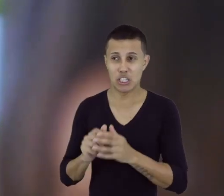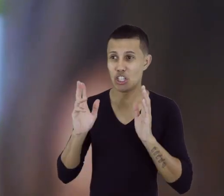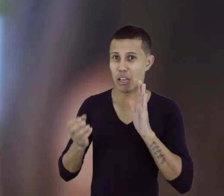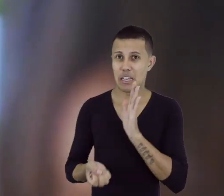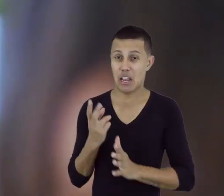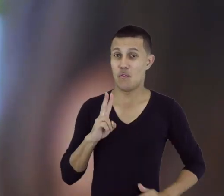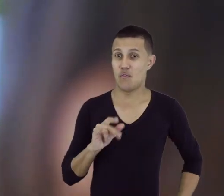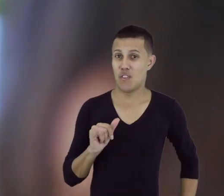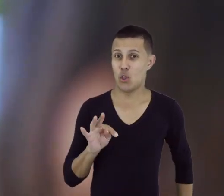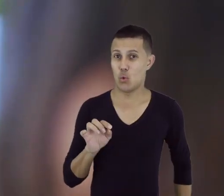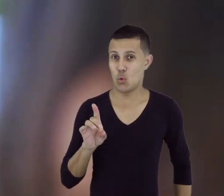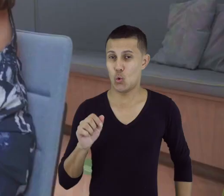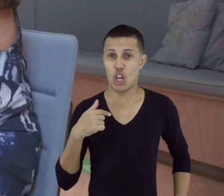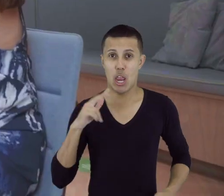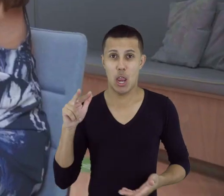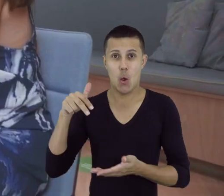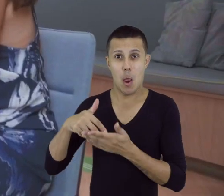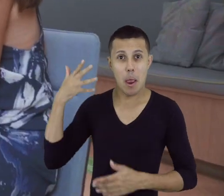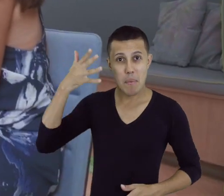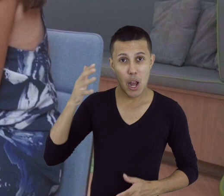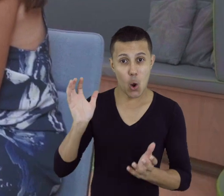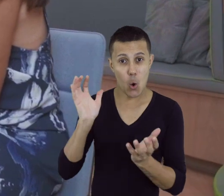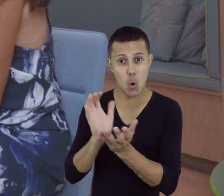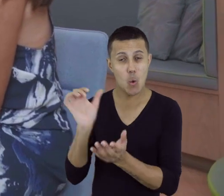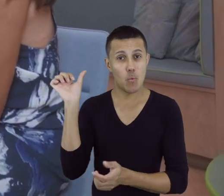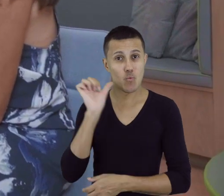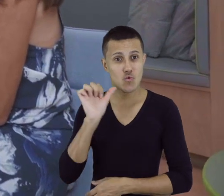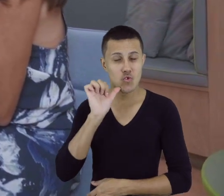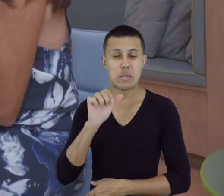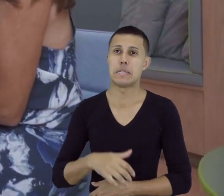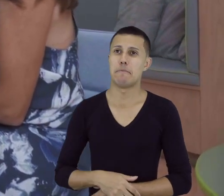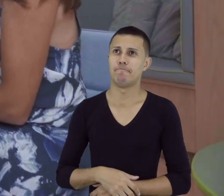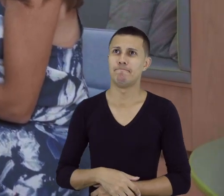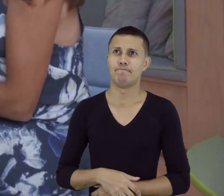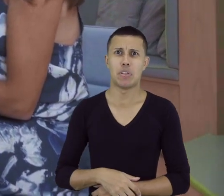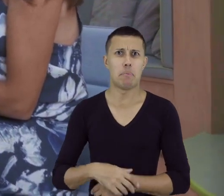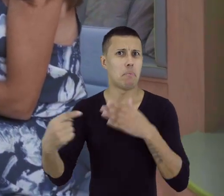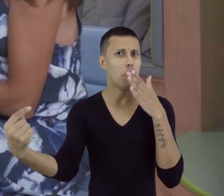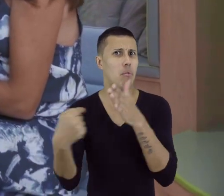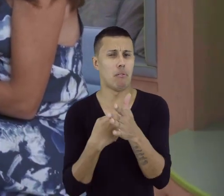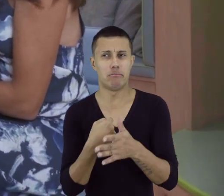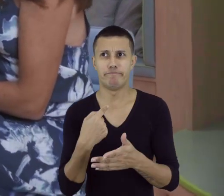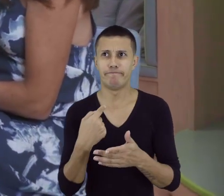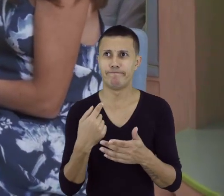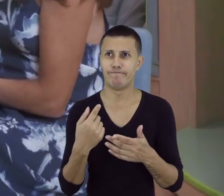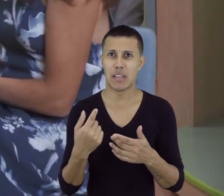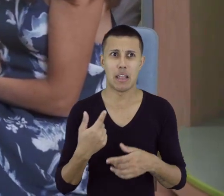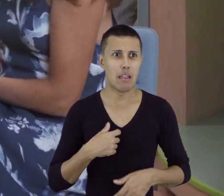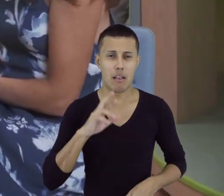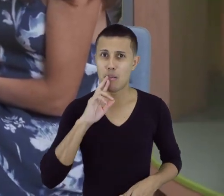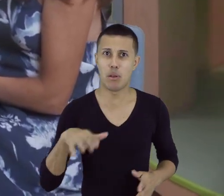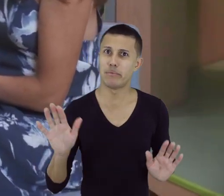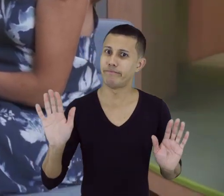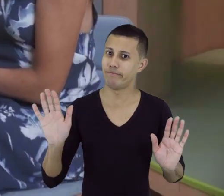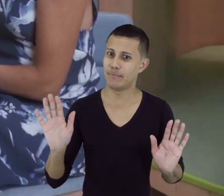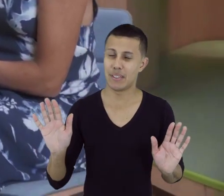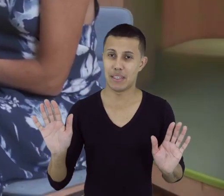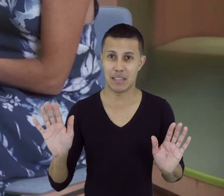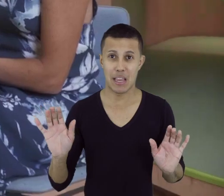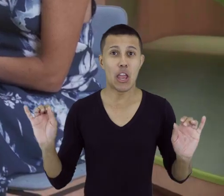com Vitude, né? Uma vez eu estava fazendo uma apresentação para um grupo de mulheres e esse assunto veio à tona numa pergunta. E aí eu dei uma resposta